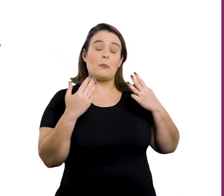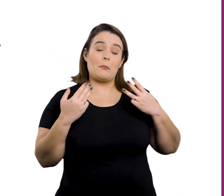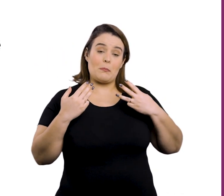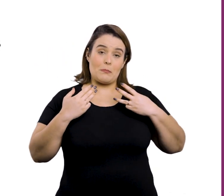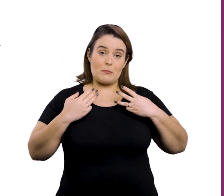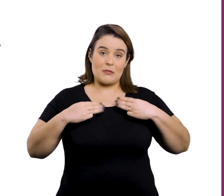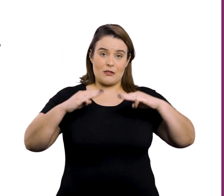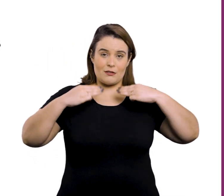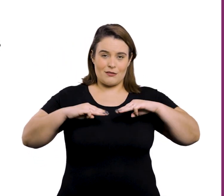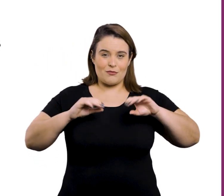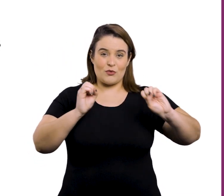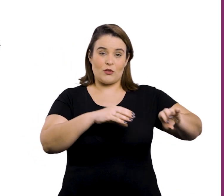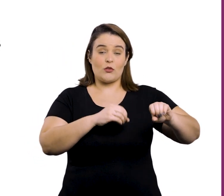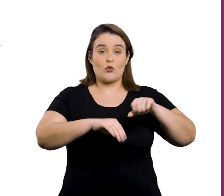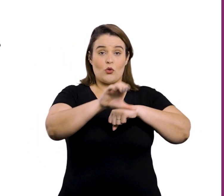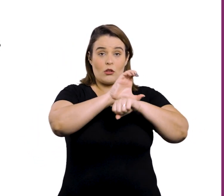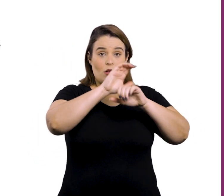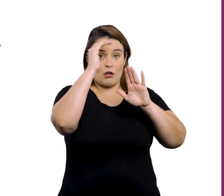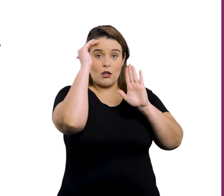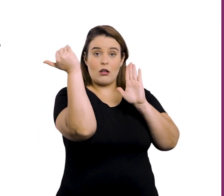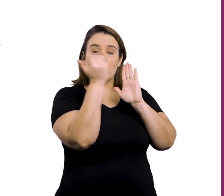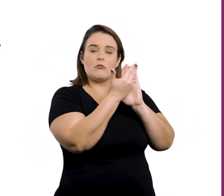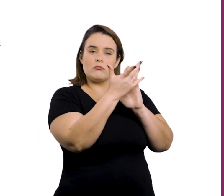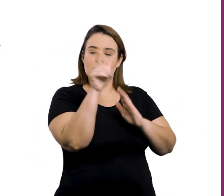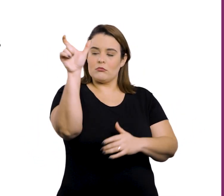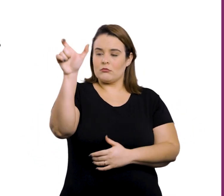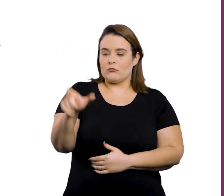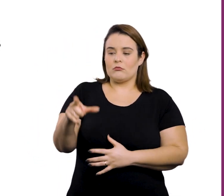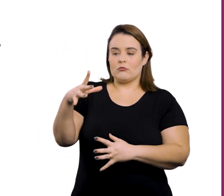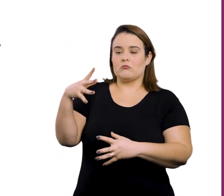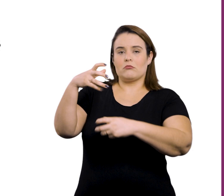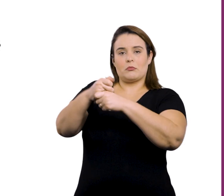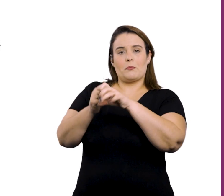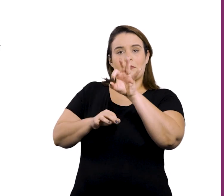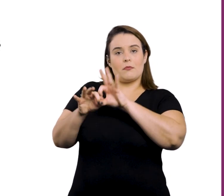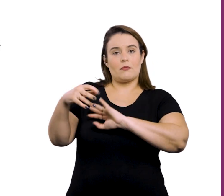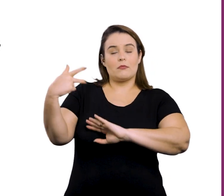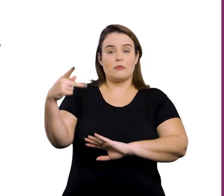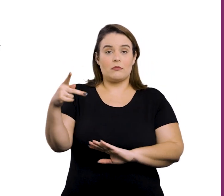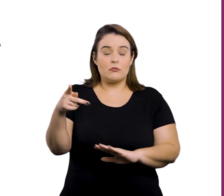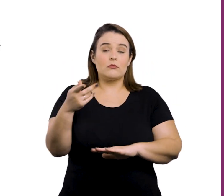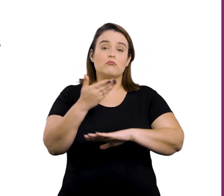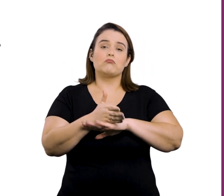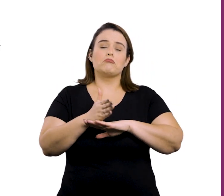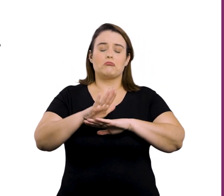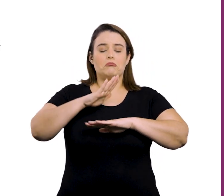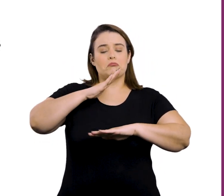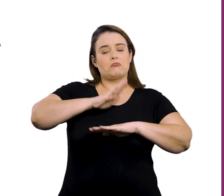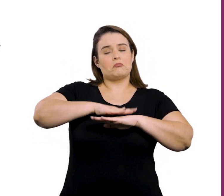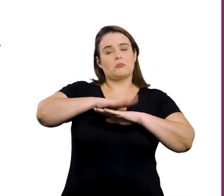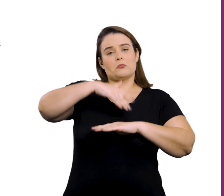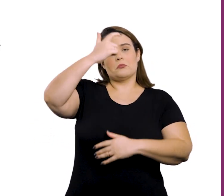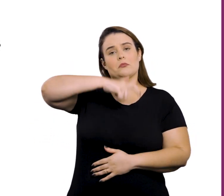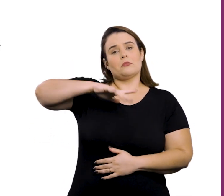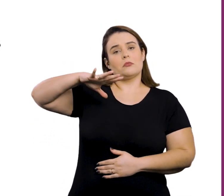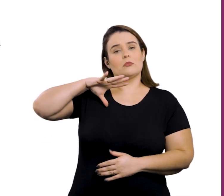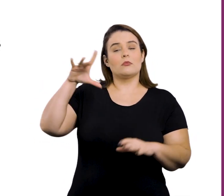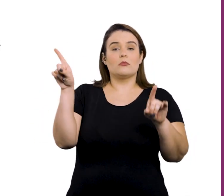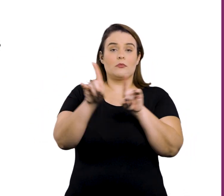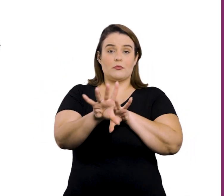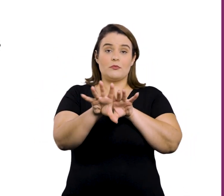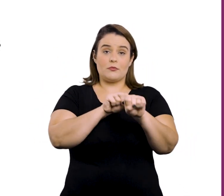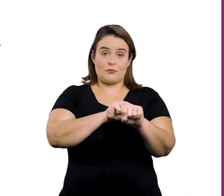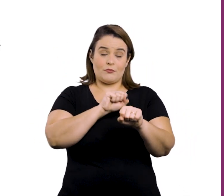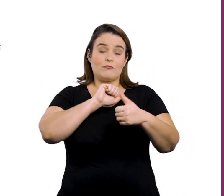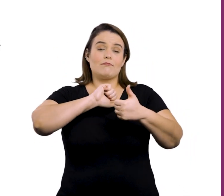da educação na Constituição Federal. Pleno desenvolvimento da pessoa, seu preparo para o exercício da cidadania